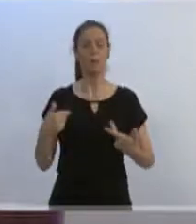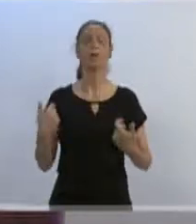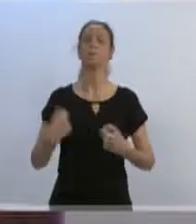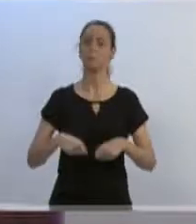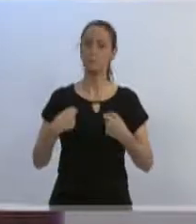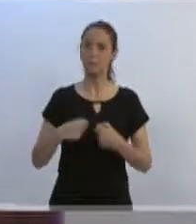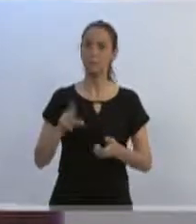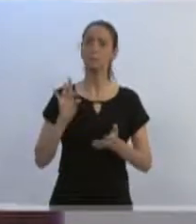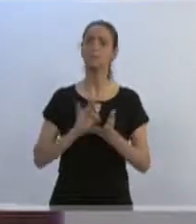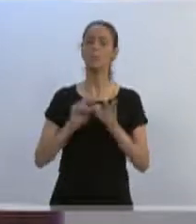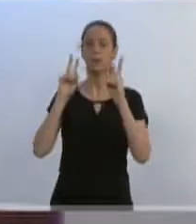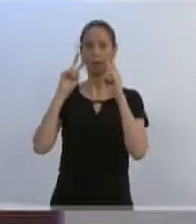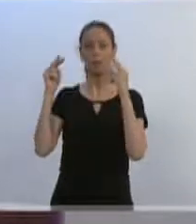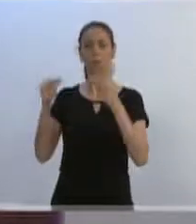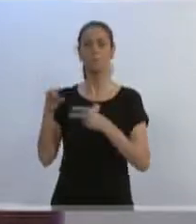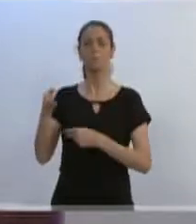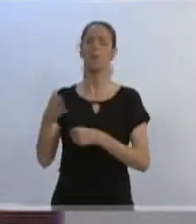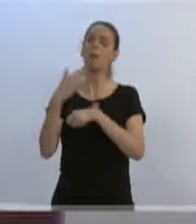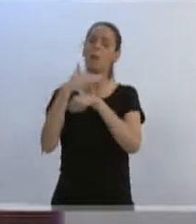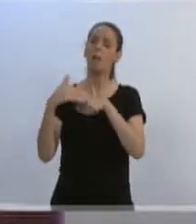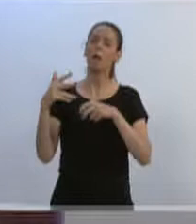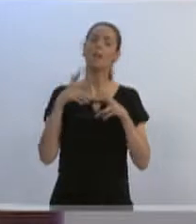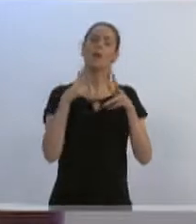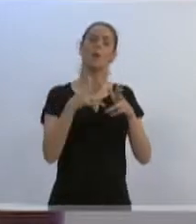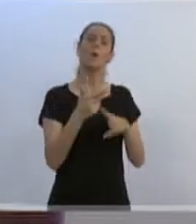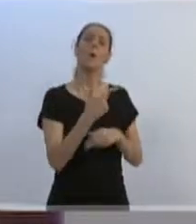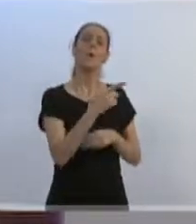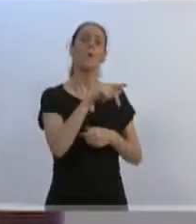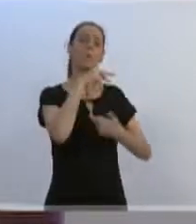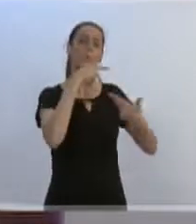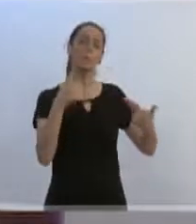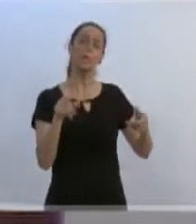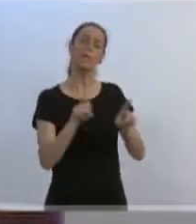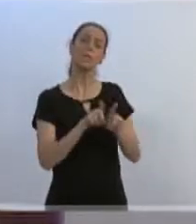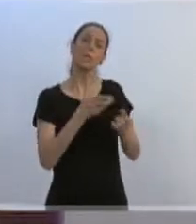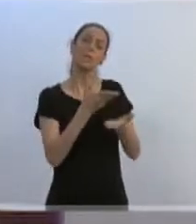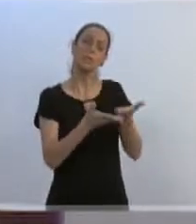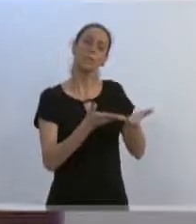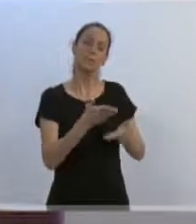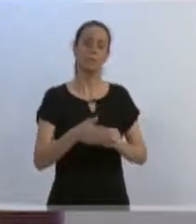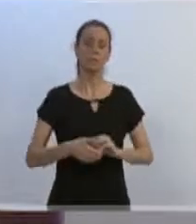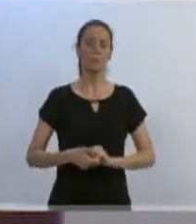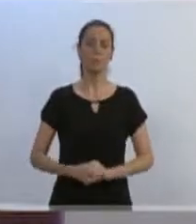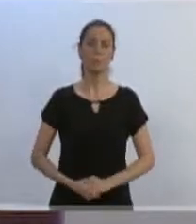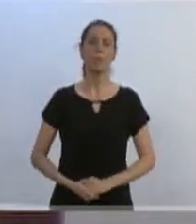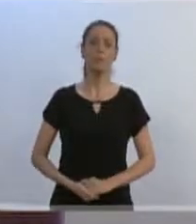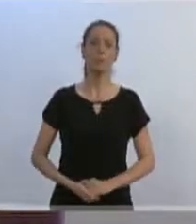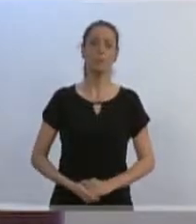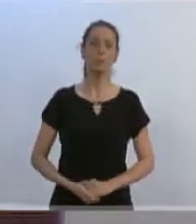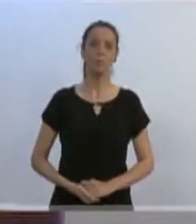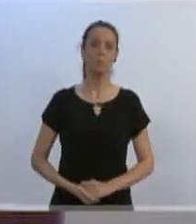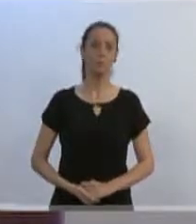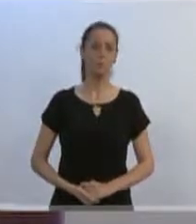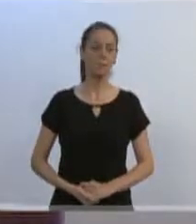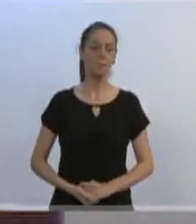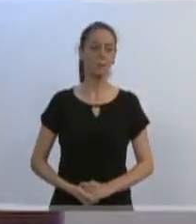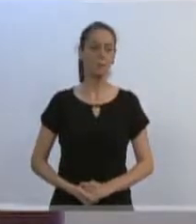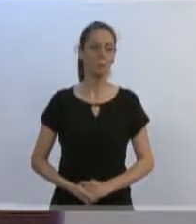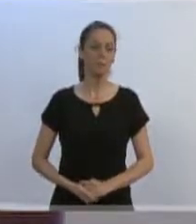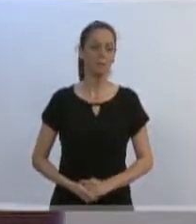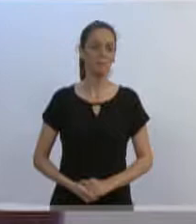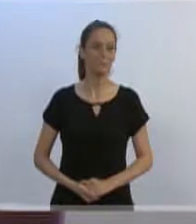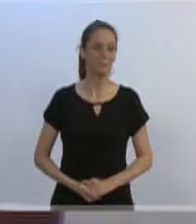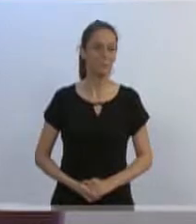tratado do mesmo carinho com muitos outros pilotos animais são tratados gostaria que o bahia mostrou que o vídeo é mostrado o vídeo lá